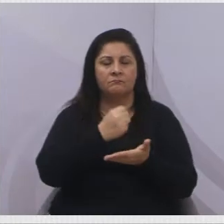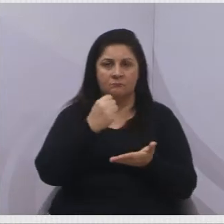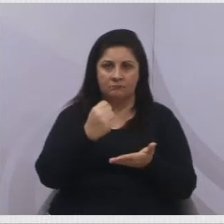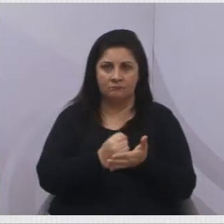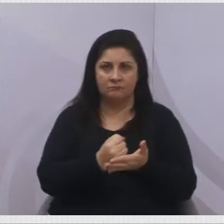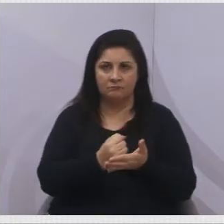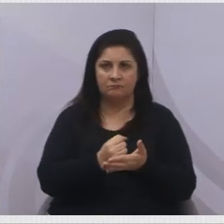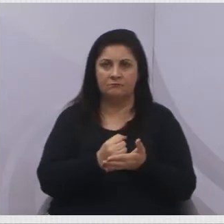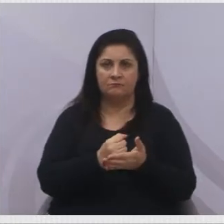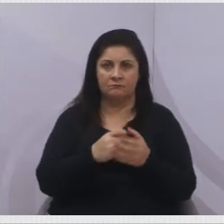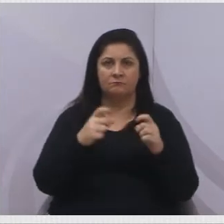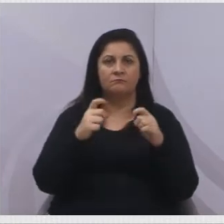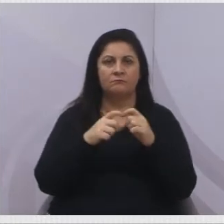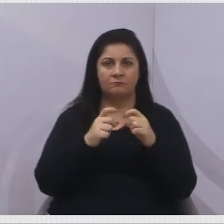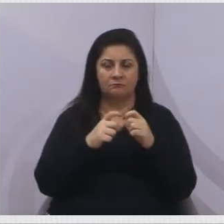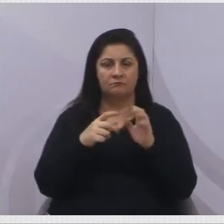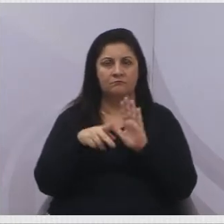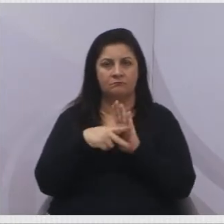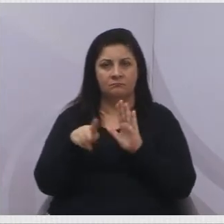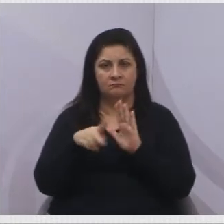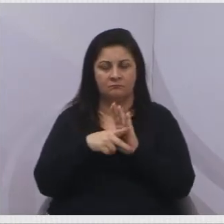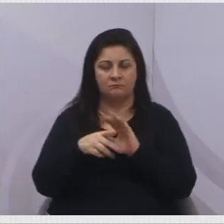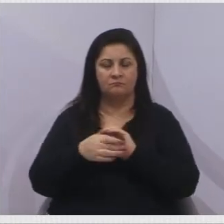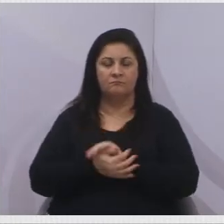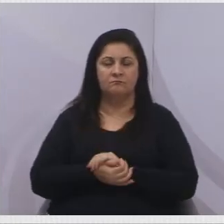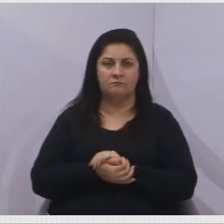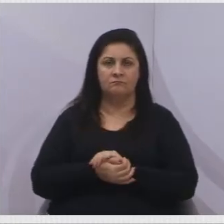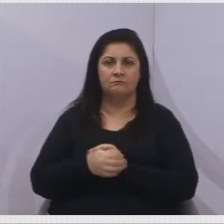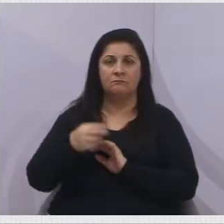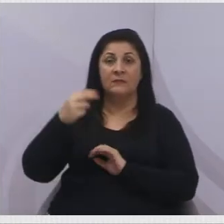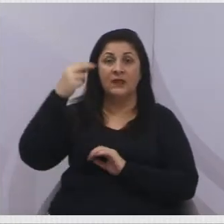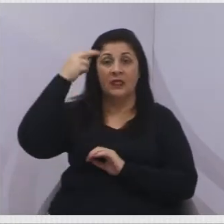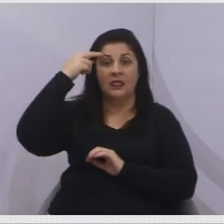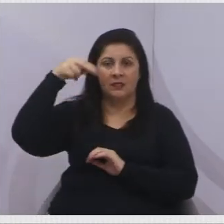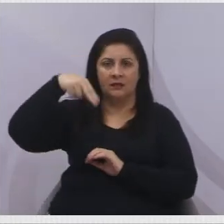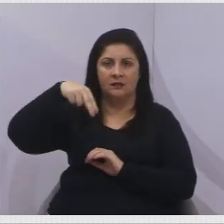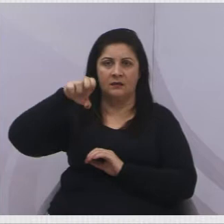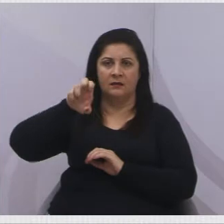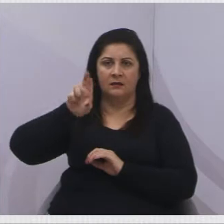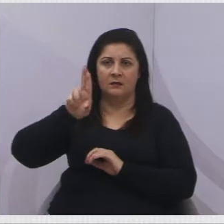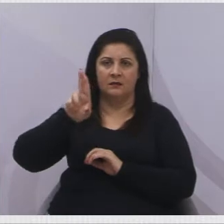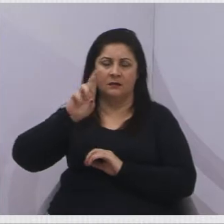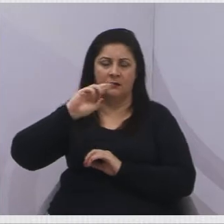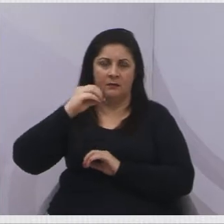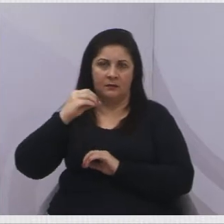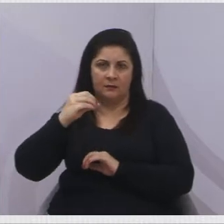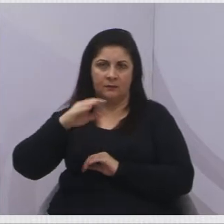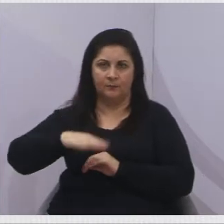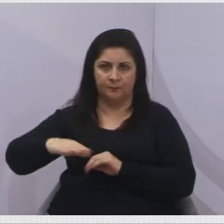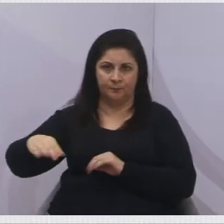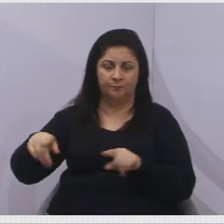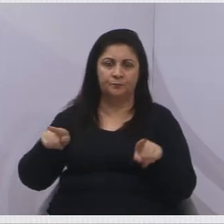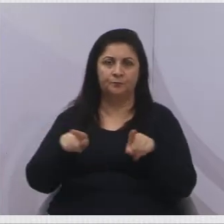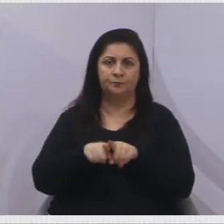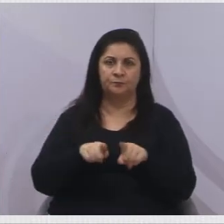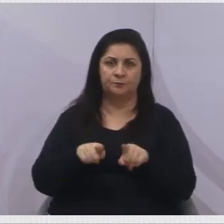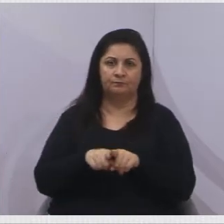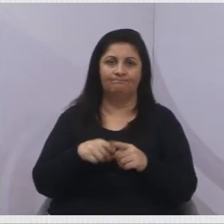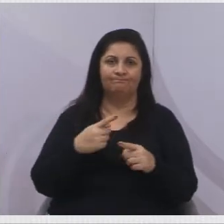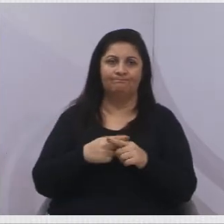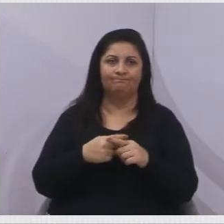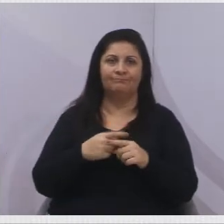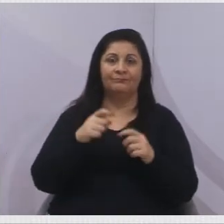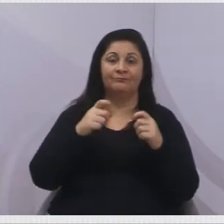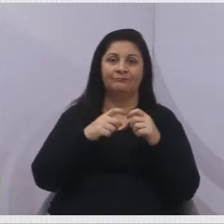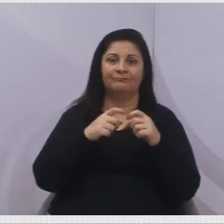um profissional. A neurologia pediátrica acabou entrando aqui nesse rol também, porque o profissional se